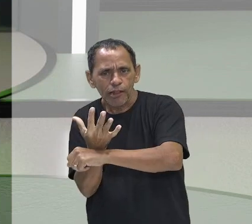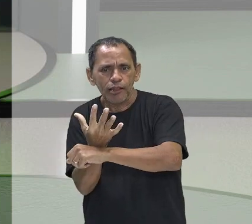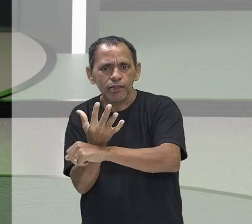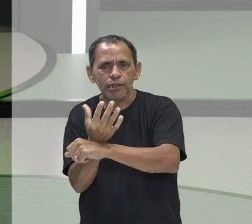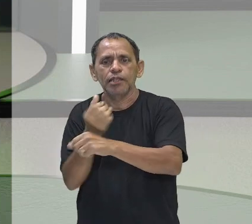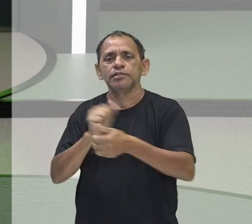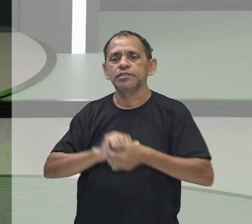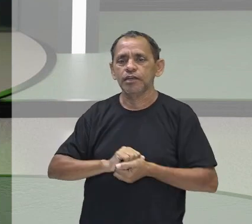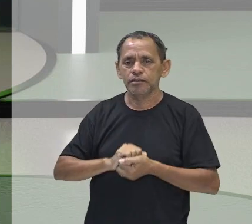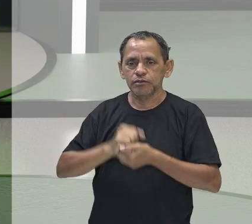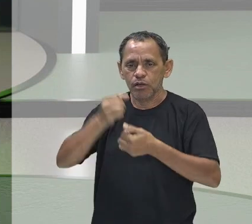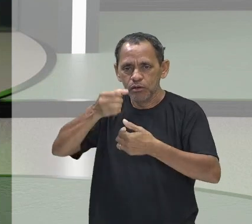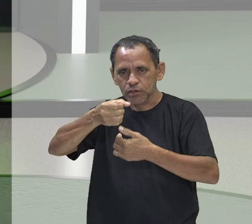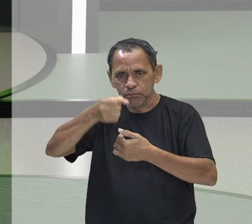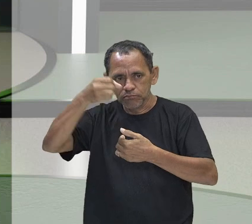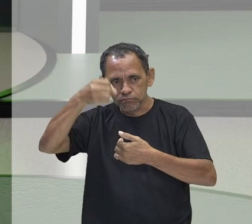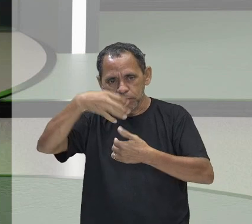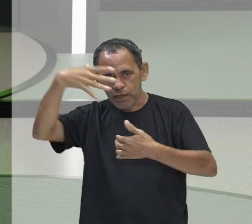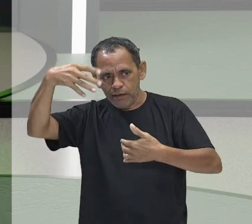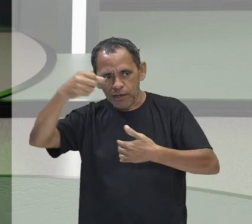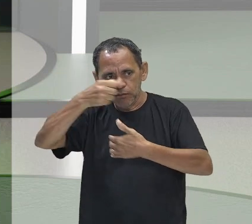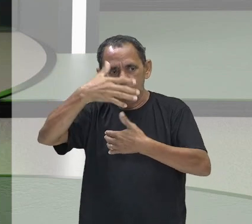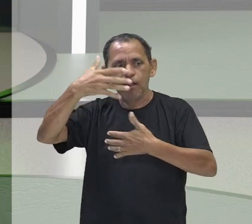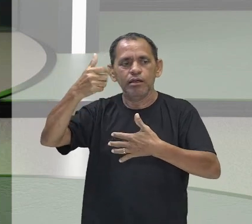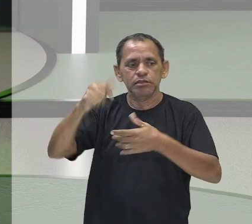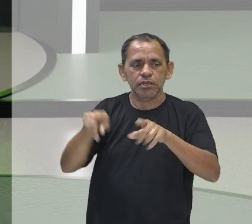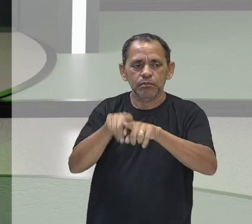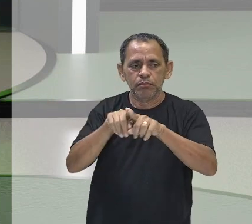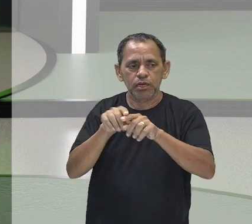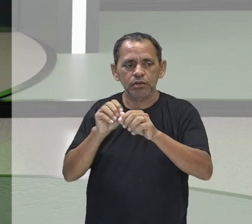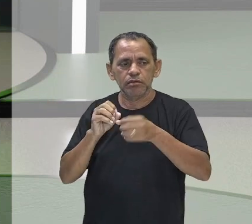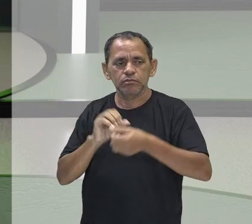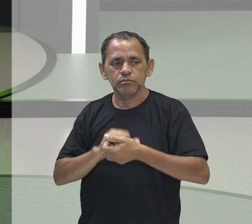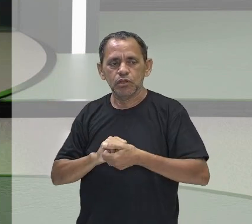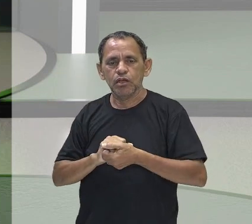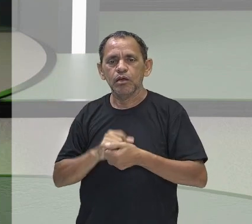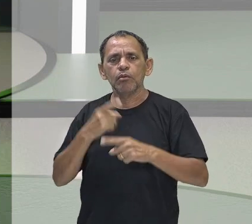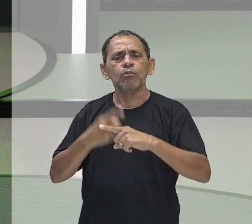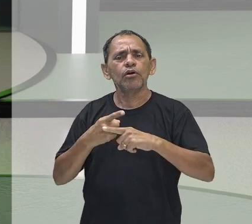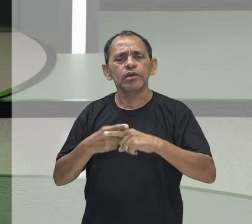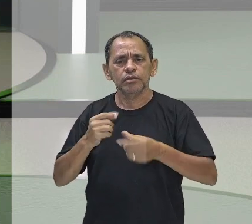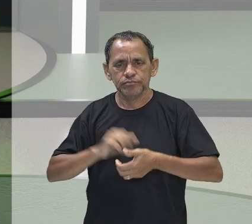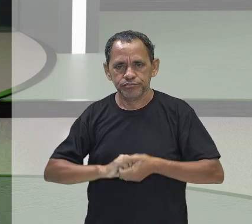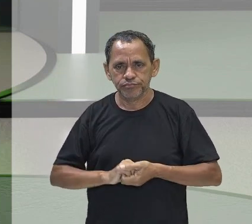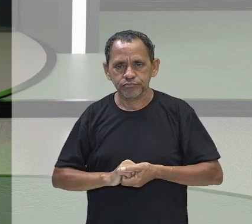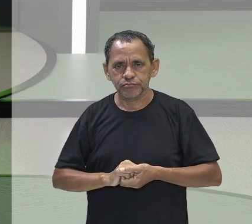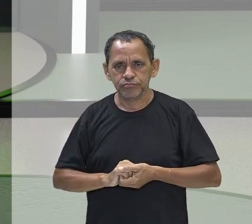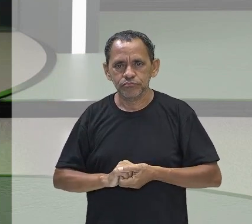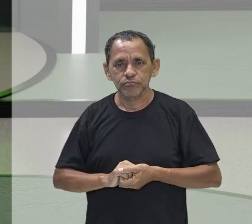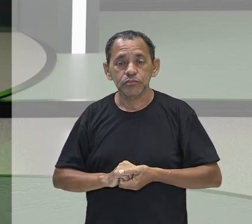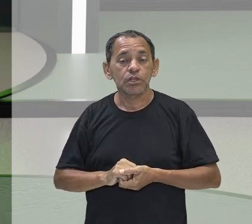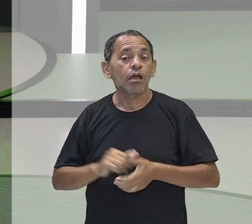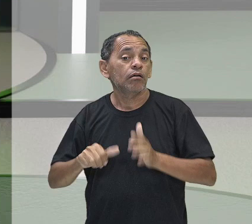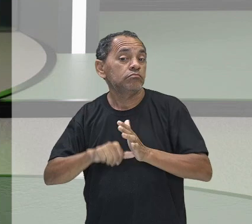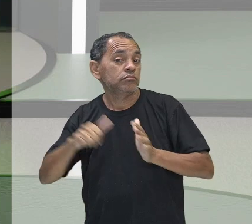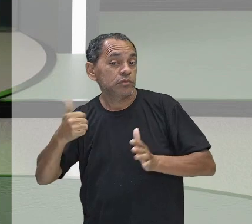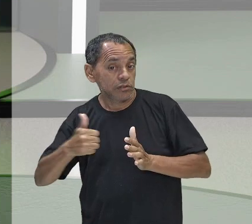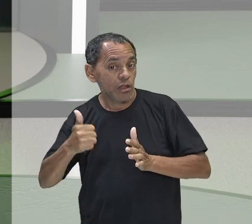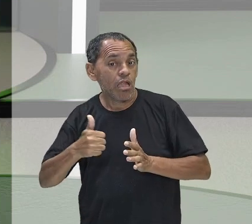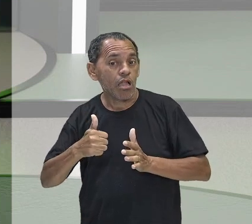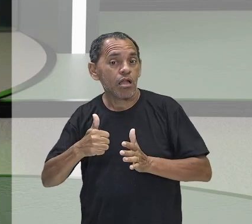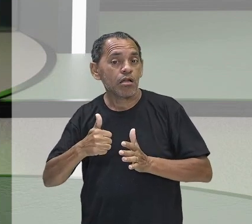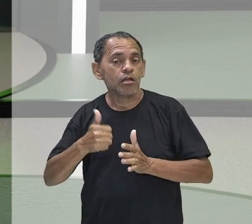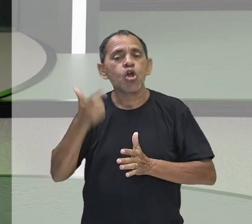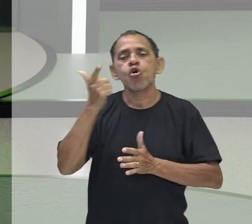quer uma planta que brilha no escuro, né? Vamos ver o potencial disso aí. Primeiro, eles conseguiram modificar uma planta.